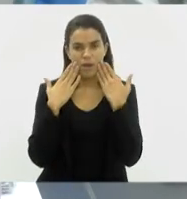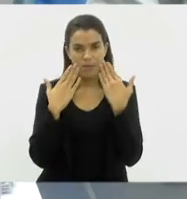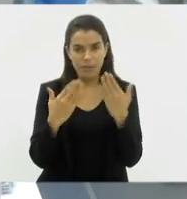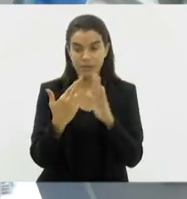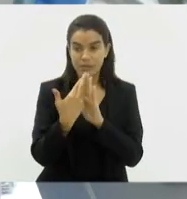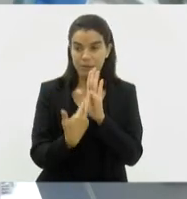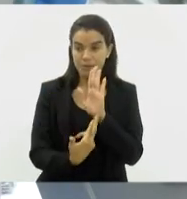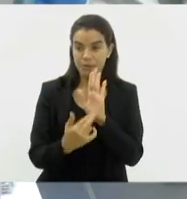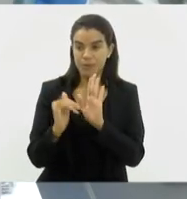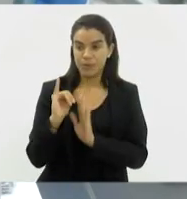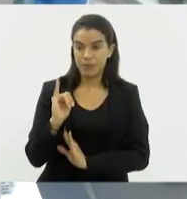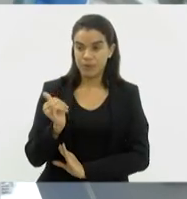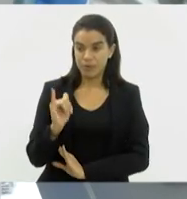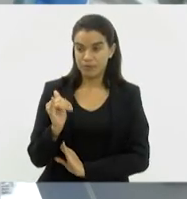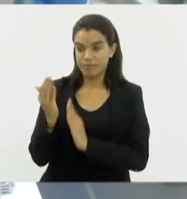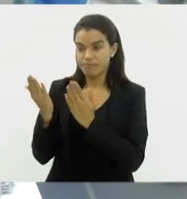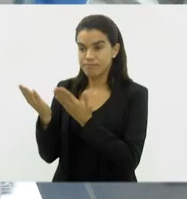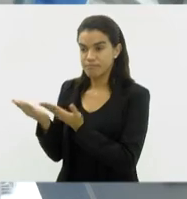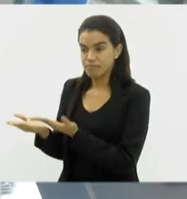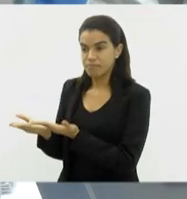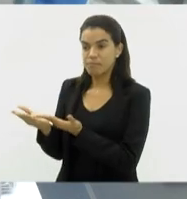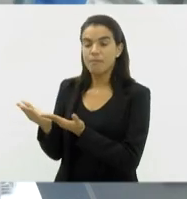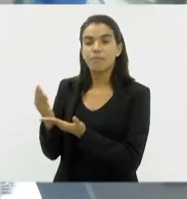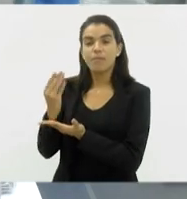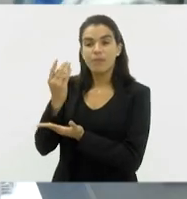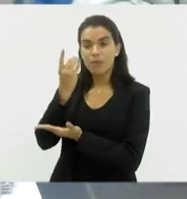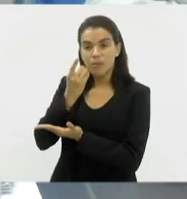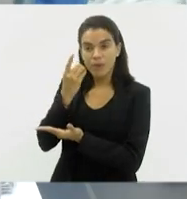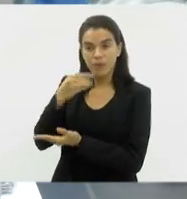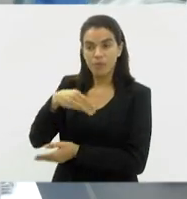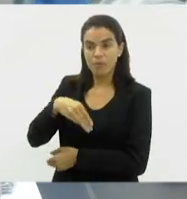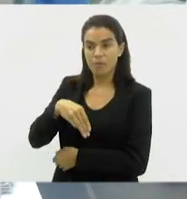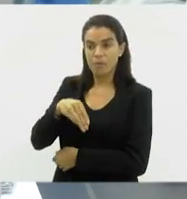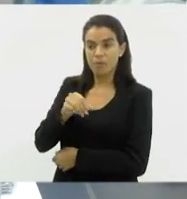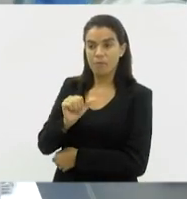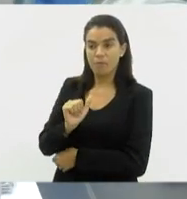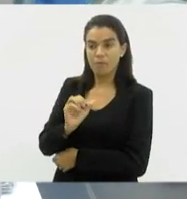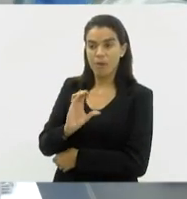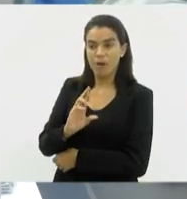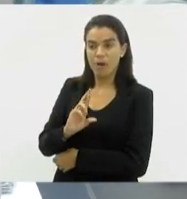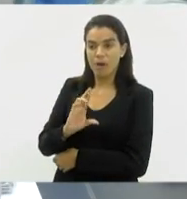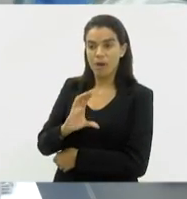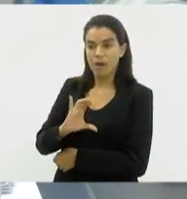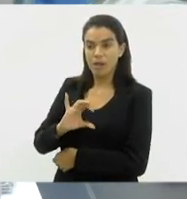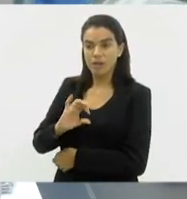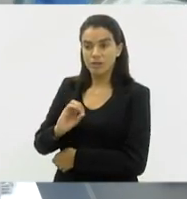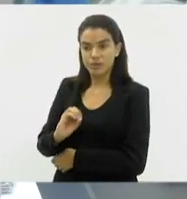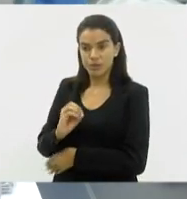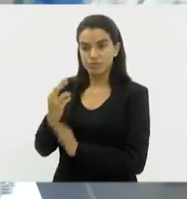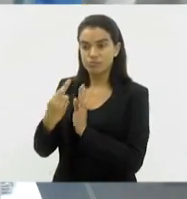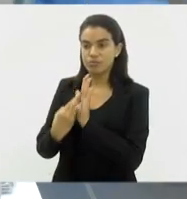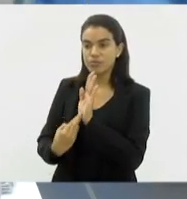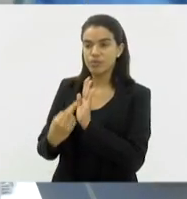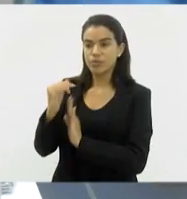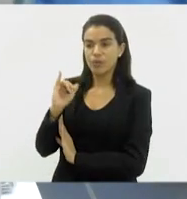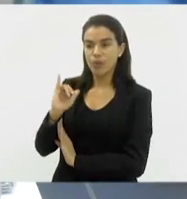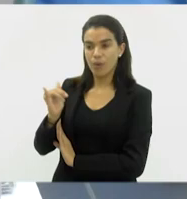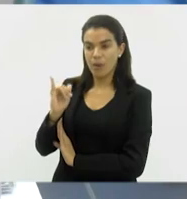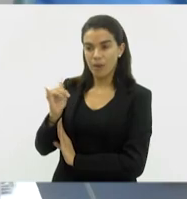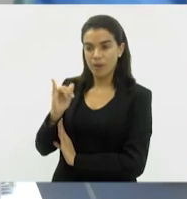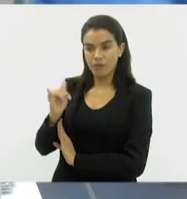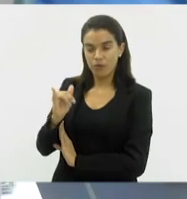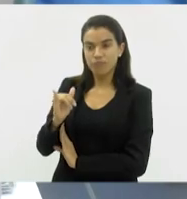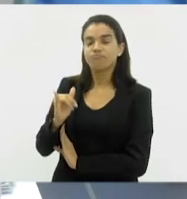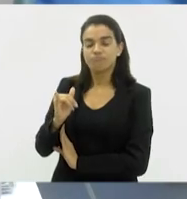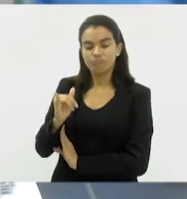relator excelentíssimo Deputado Márcio Gualberto o seu voto o voto do relator que todos nós